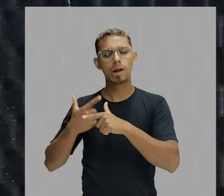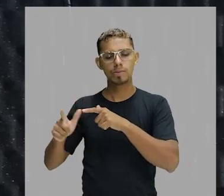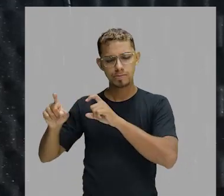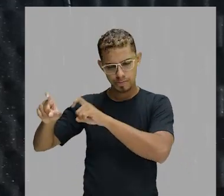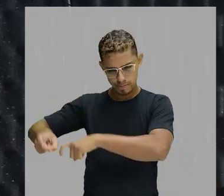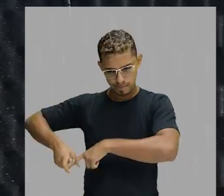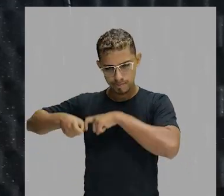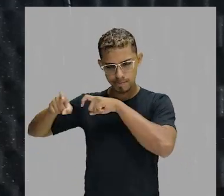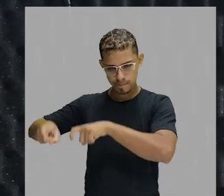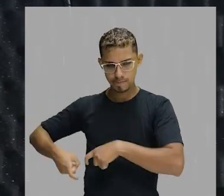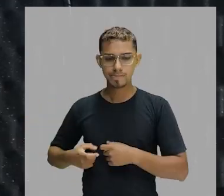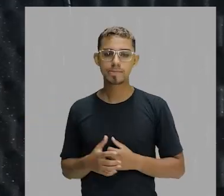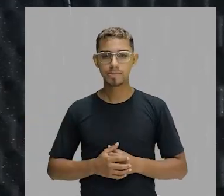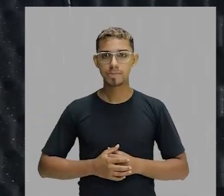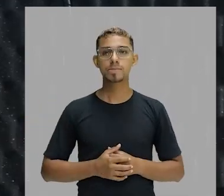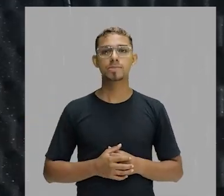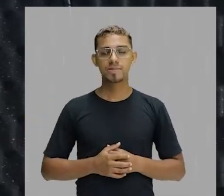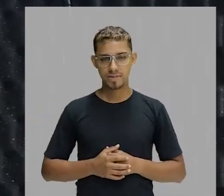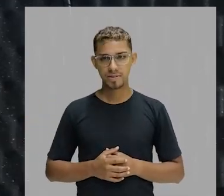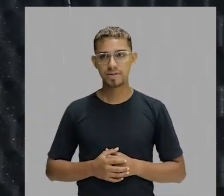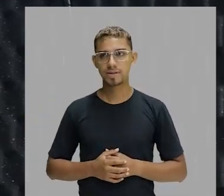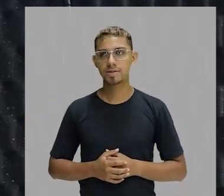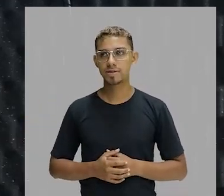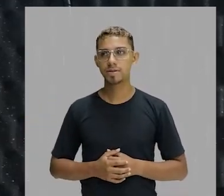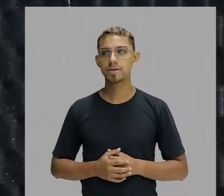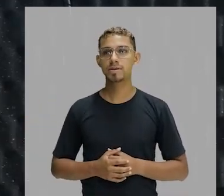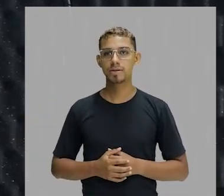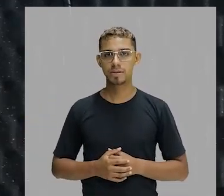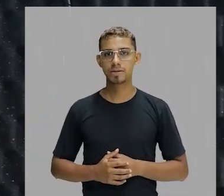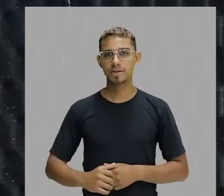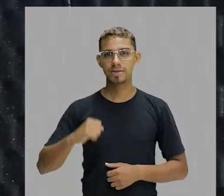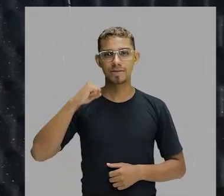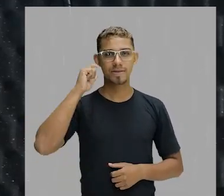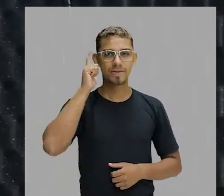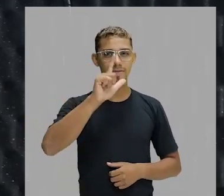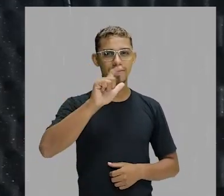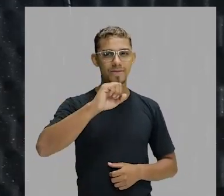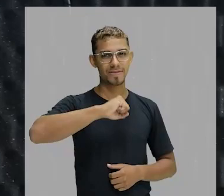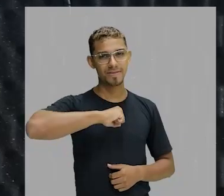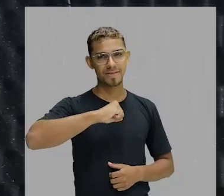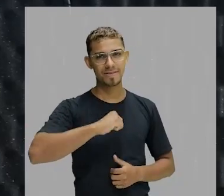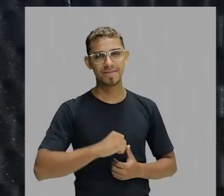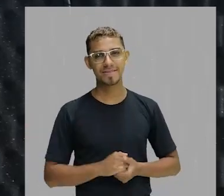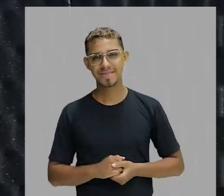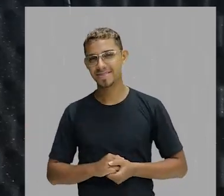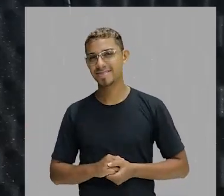pelos buracos, beleza? Então, galera, é isso, tamo junto, valeu!